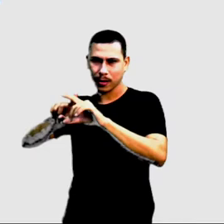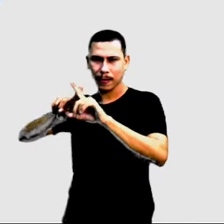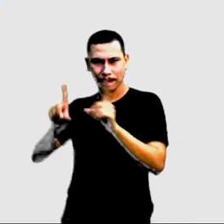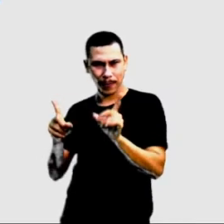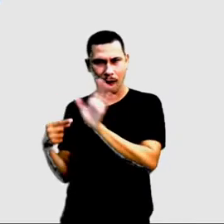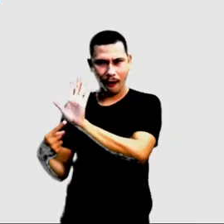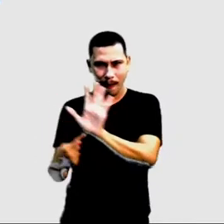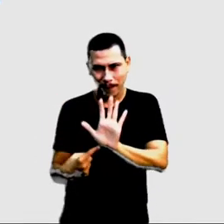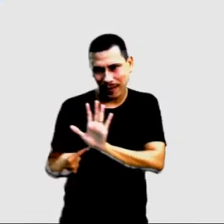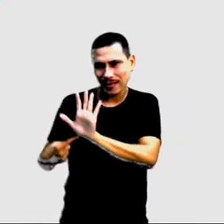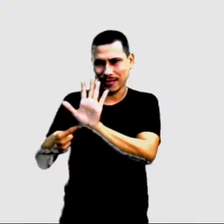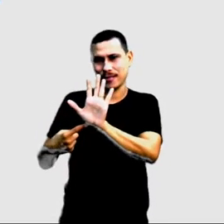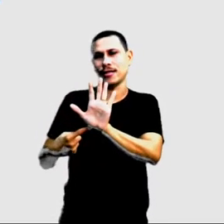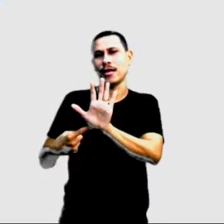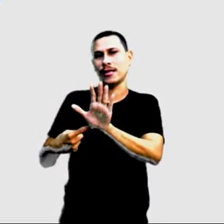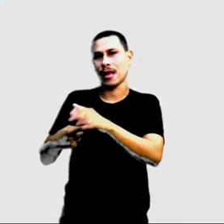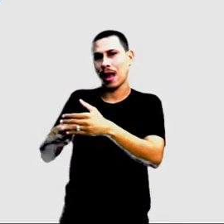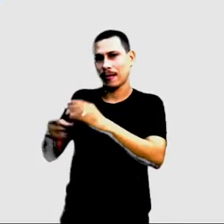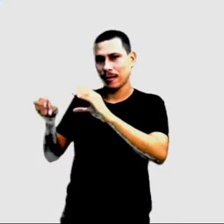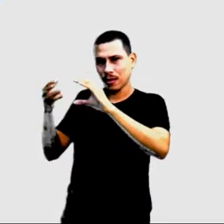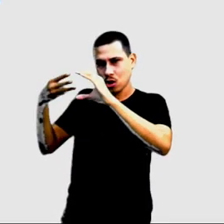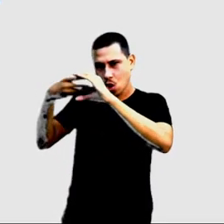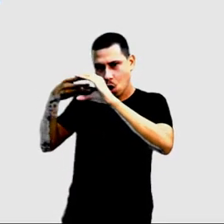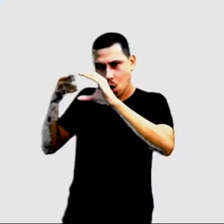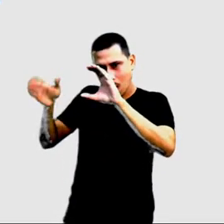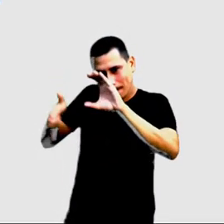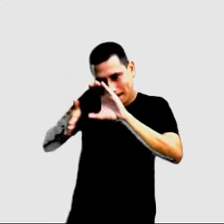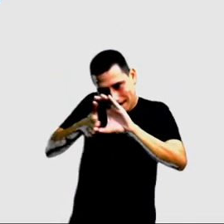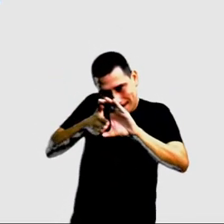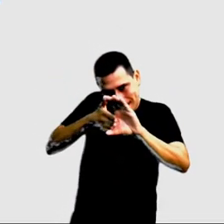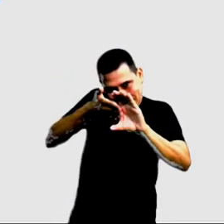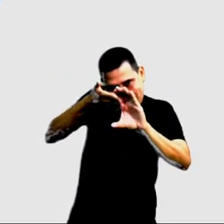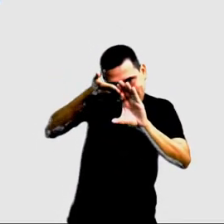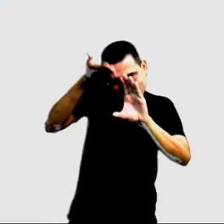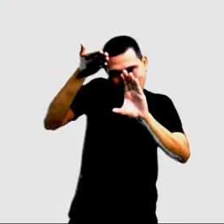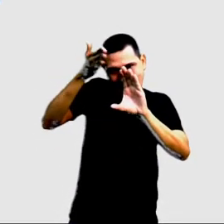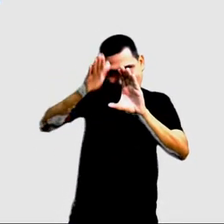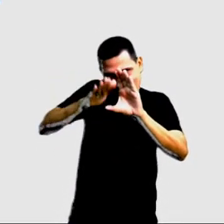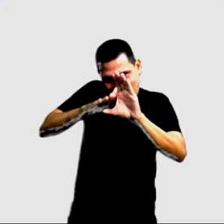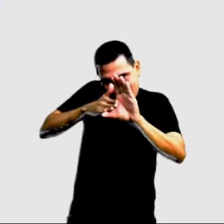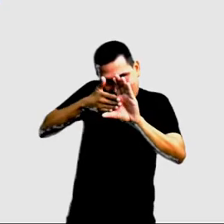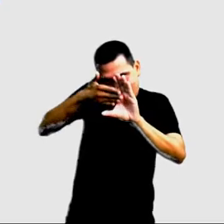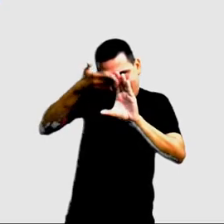apresenta parede celular. Observe aí essa parte mais verde aí.